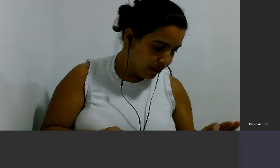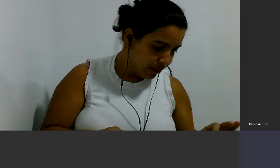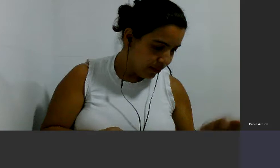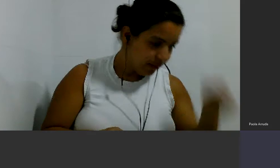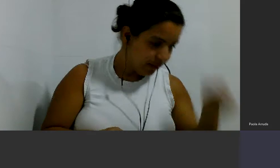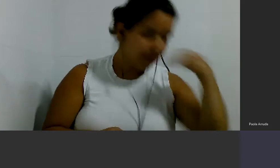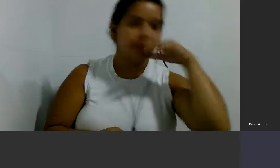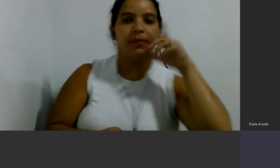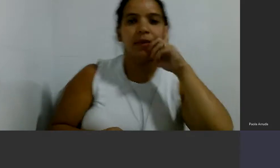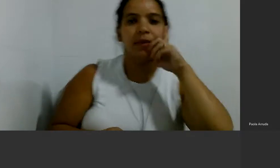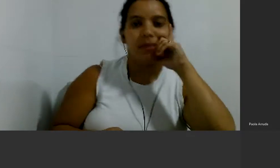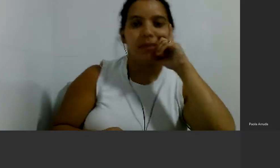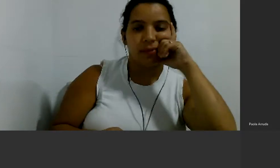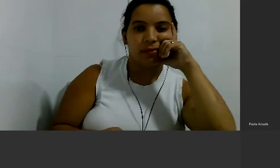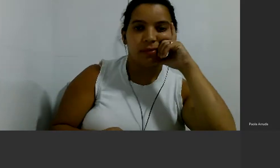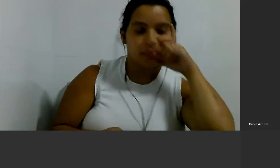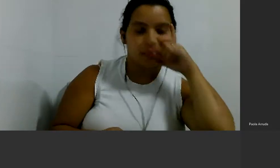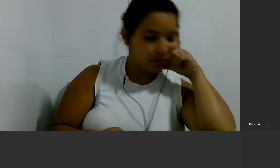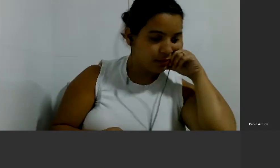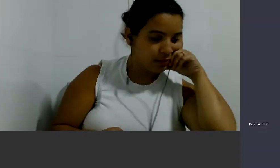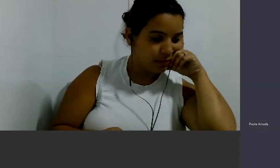Só um minutinho.